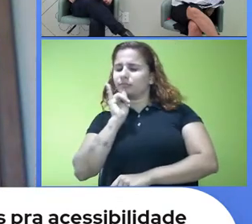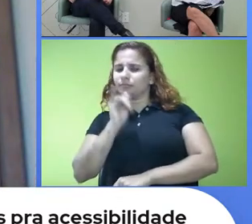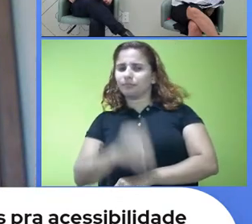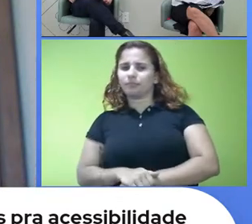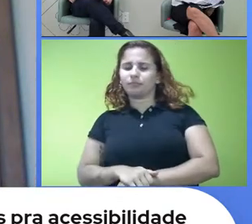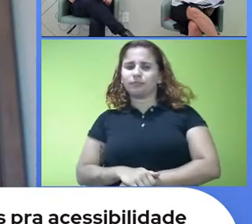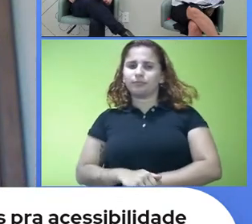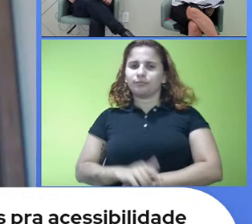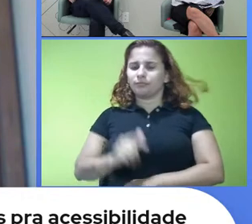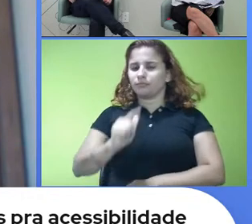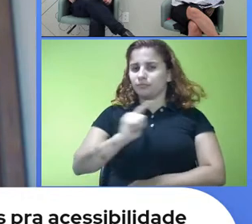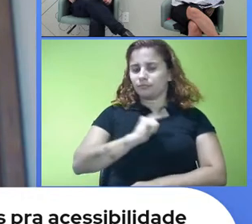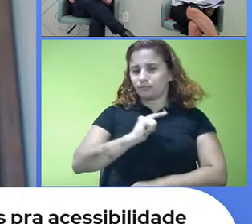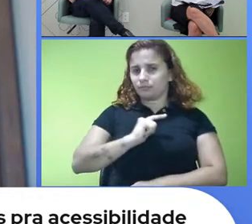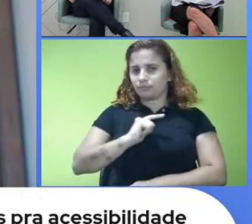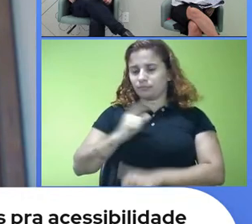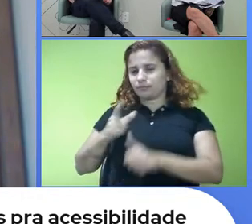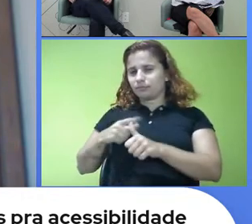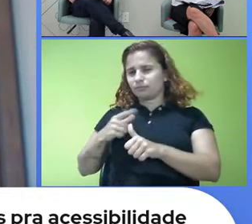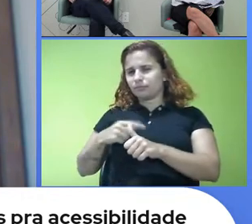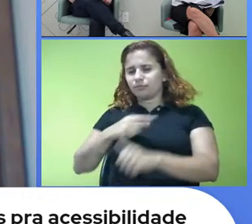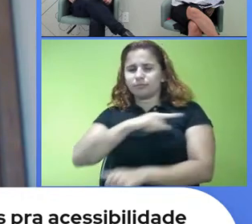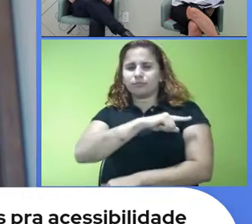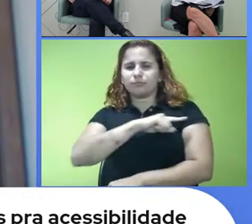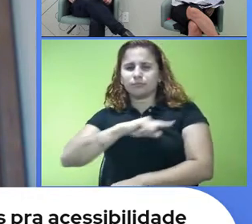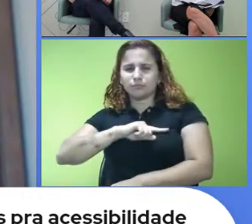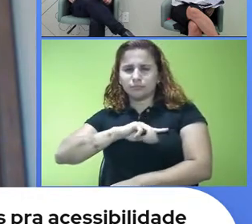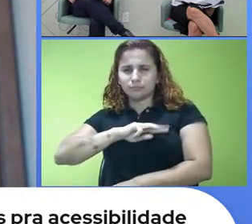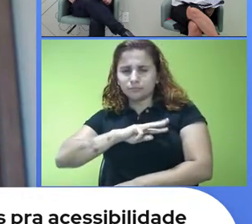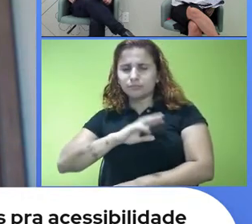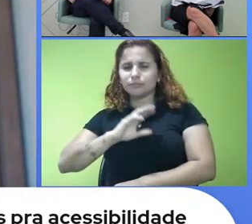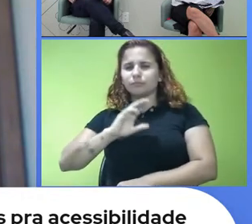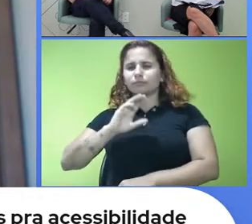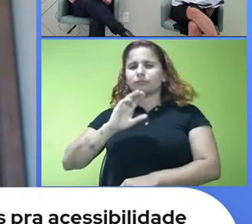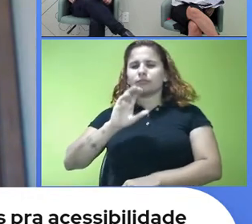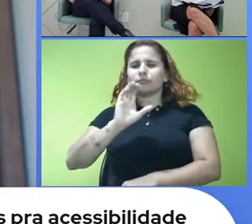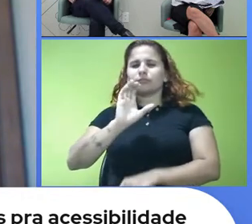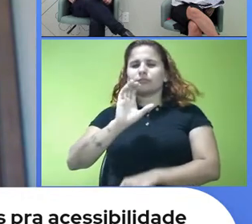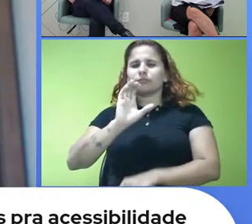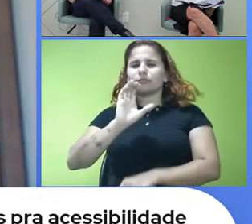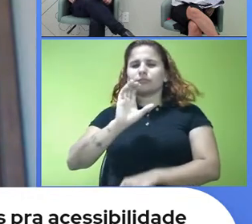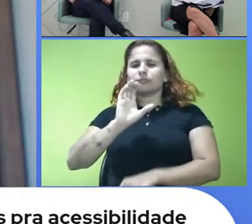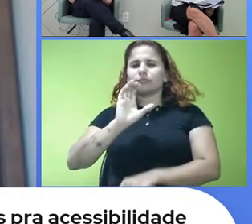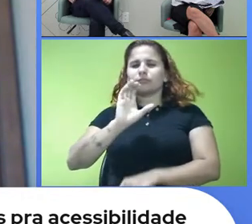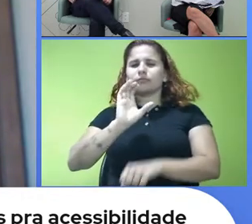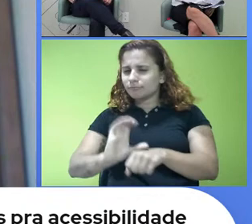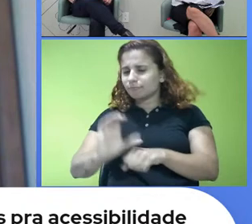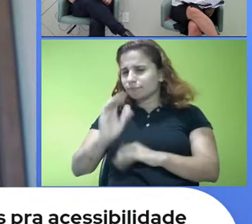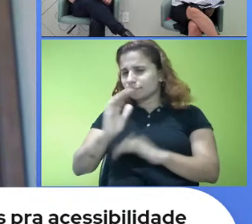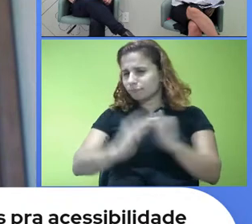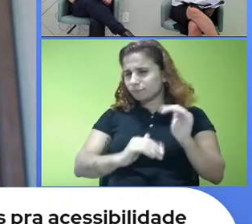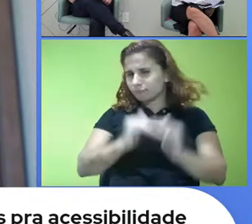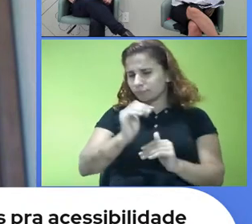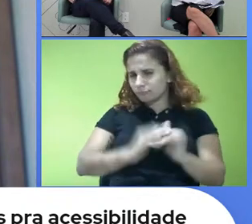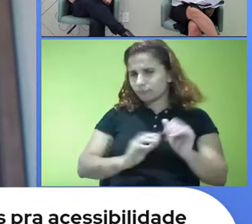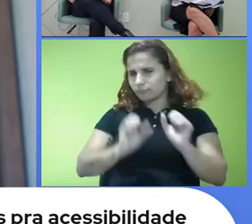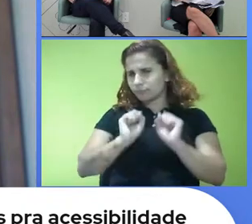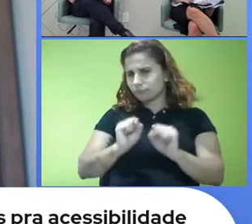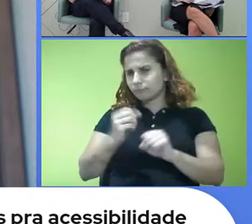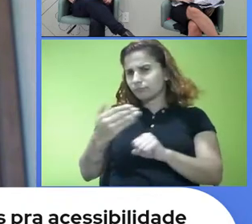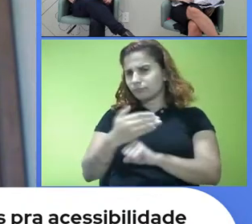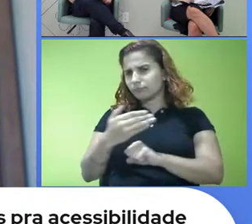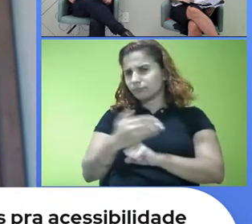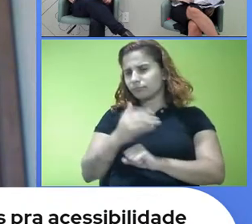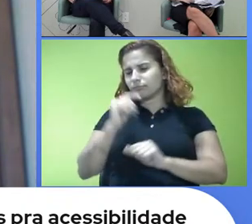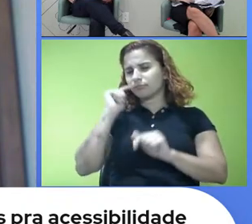terminaram aí um ensino médio, tem ali um curso de qualificação e podem disputar aí no mercado de trabalho, sabendo que